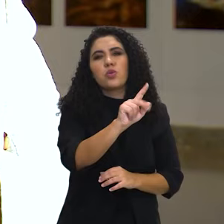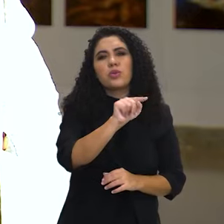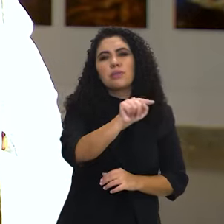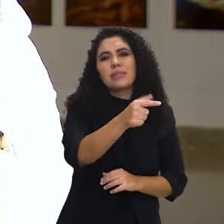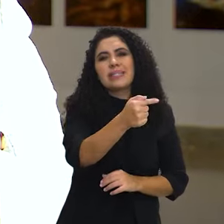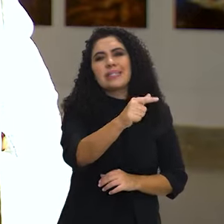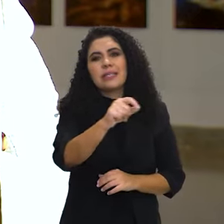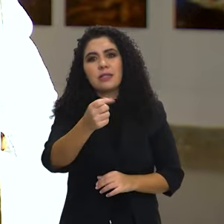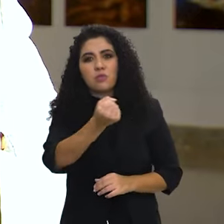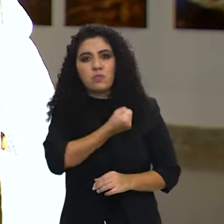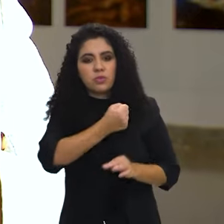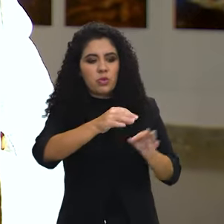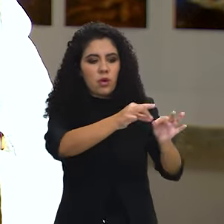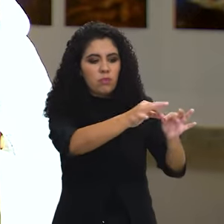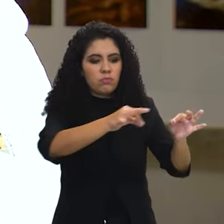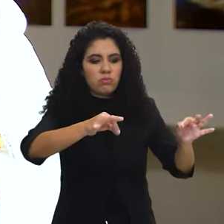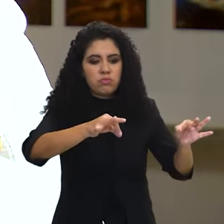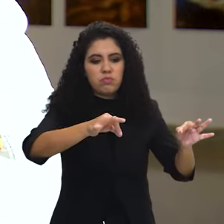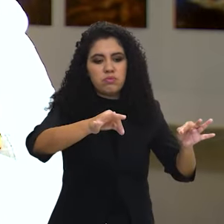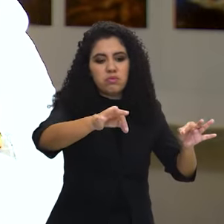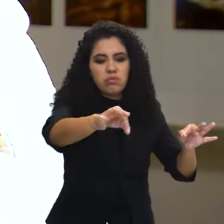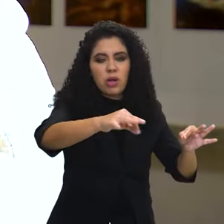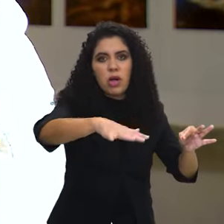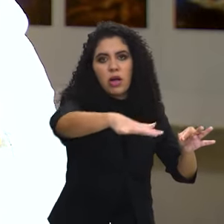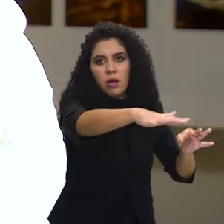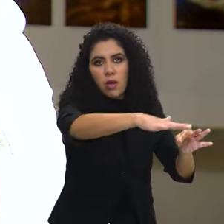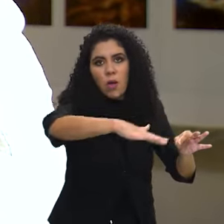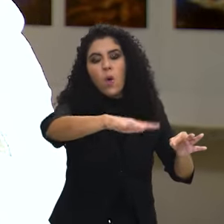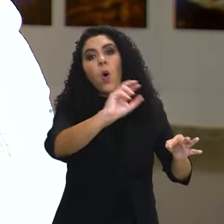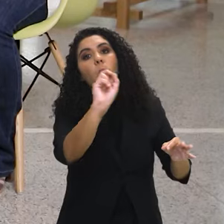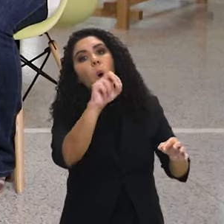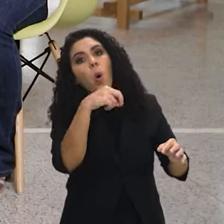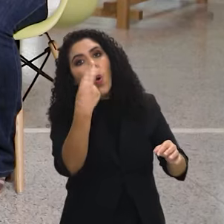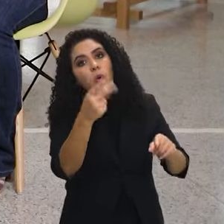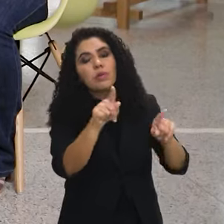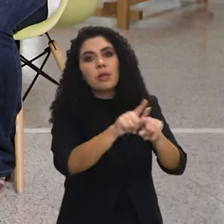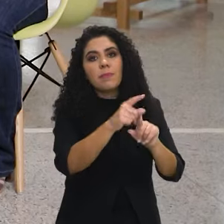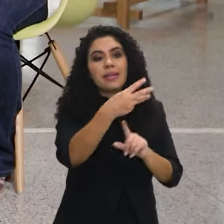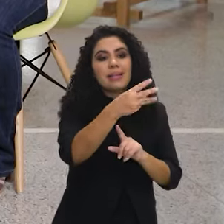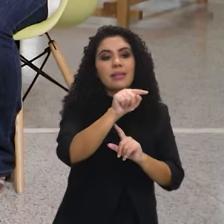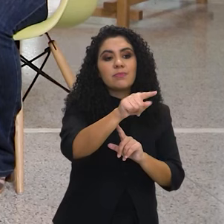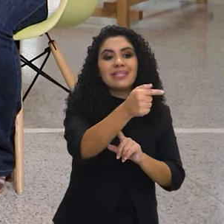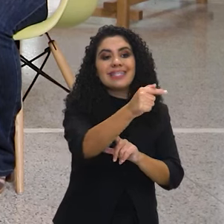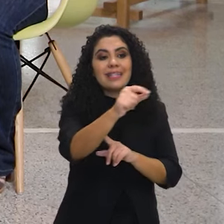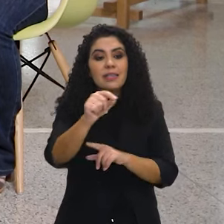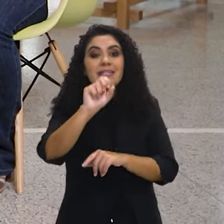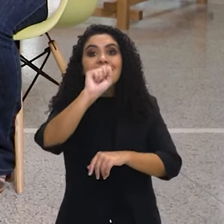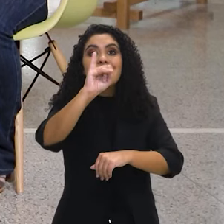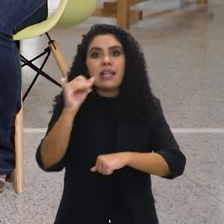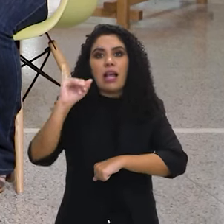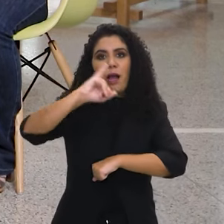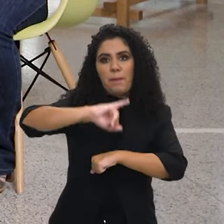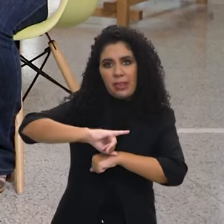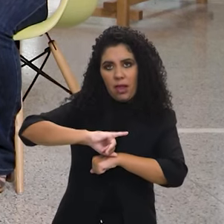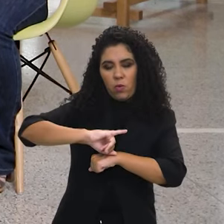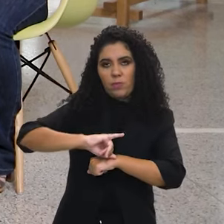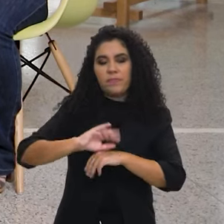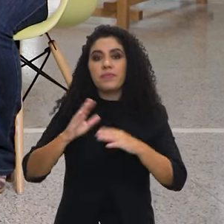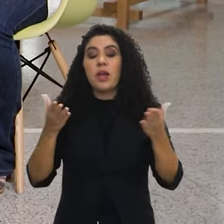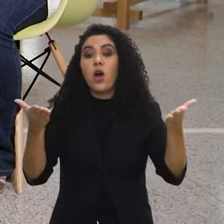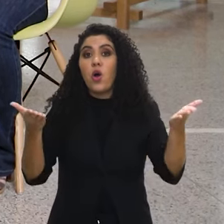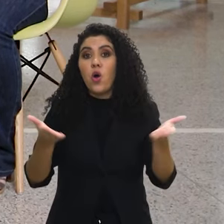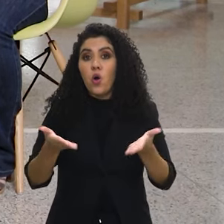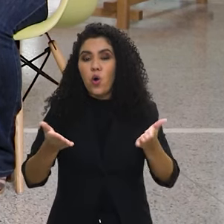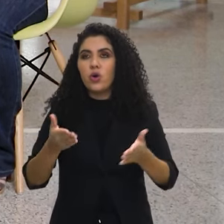2700 m de áreas construída ou 3.700 se for na capital e hoje já temos quantas no